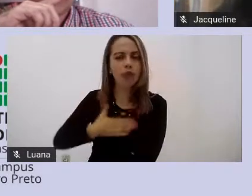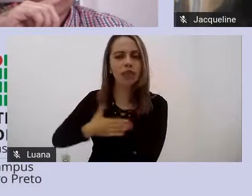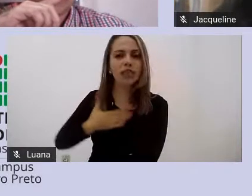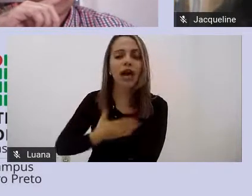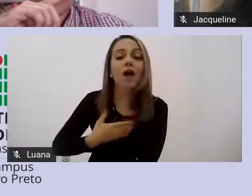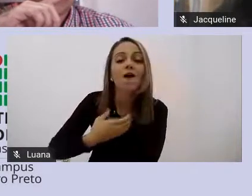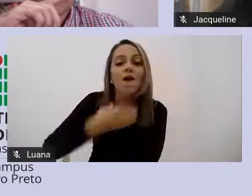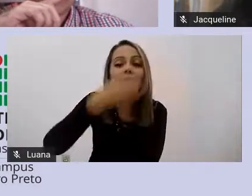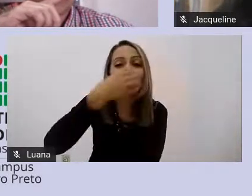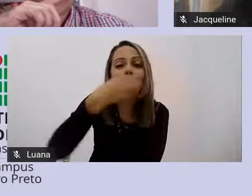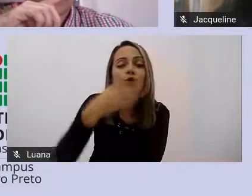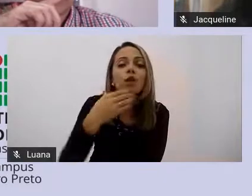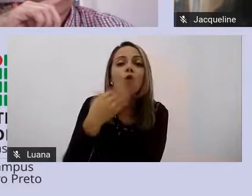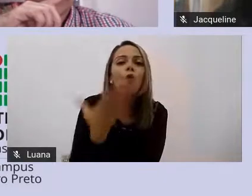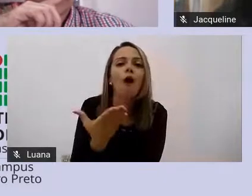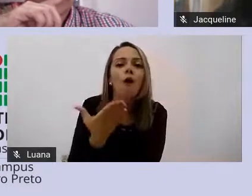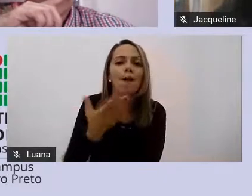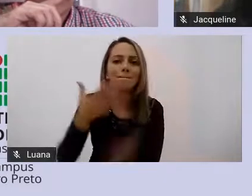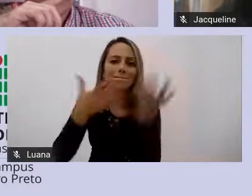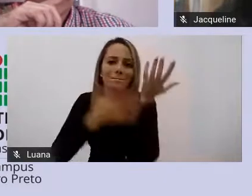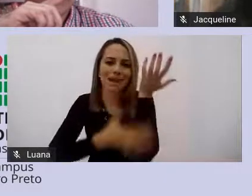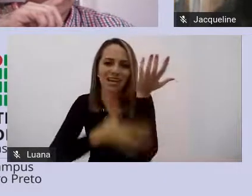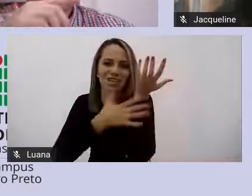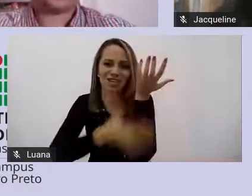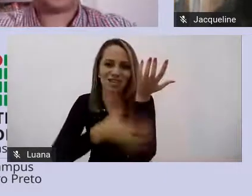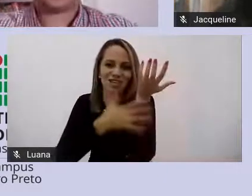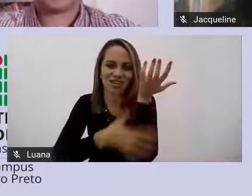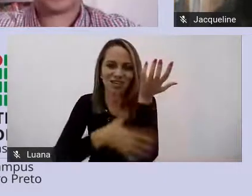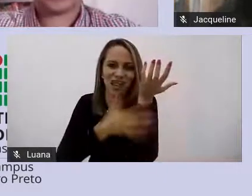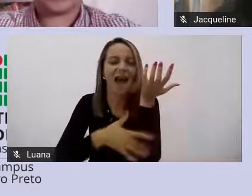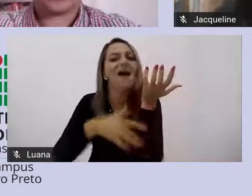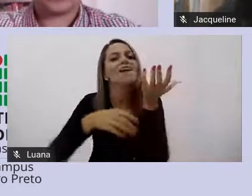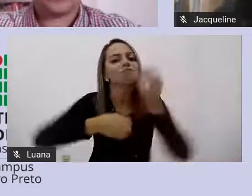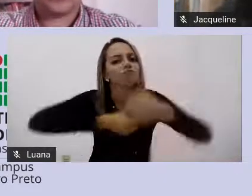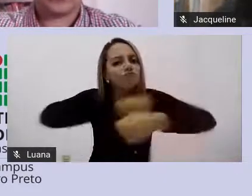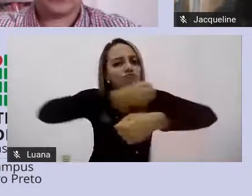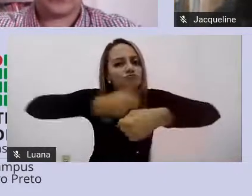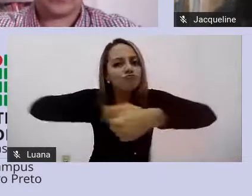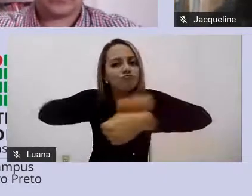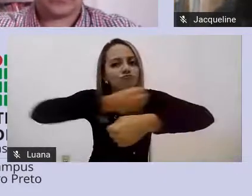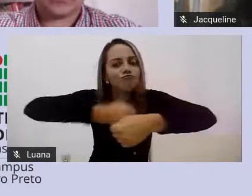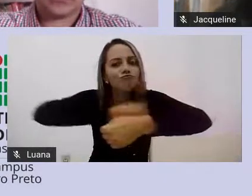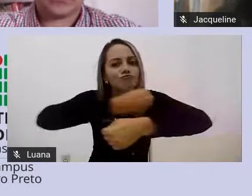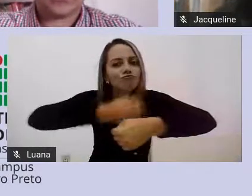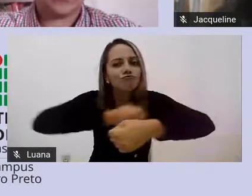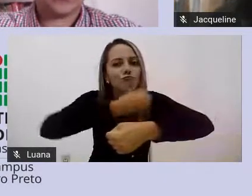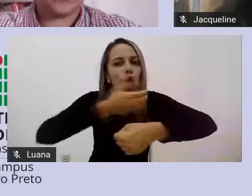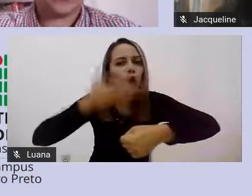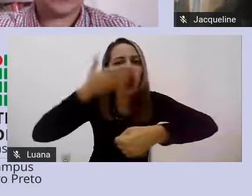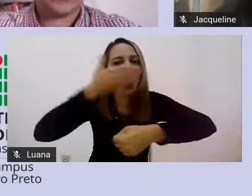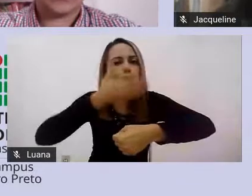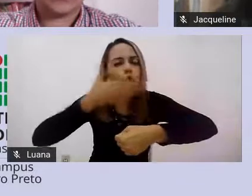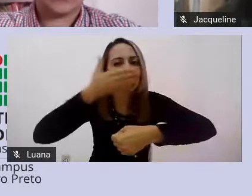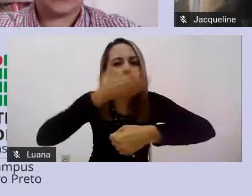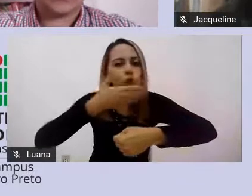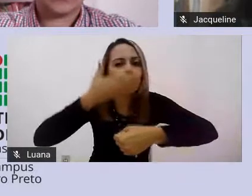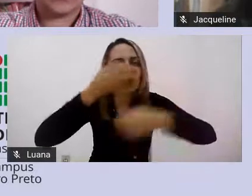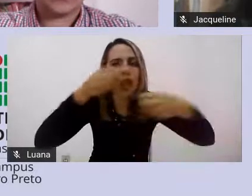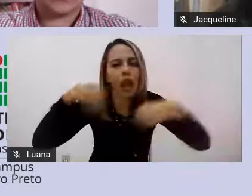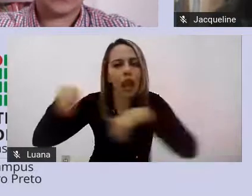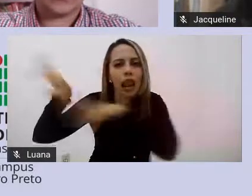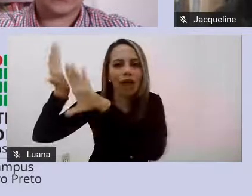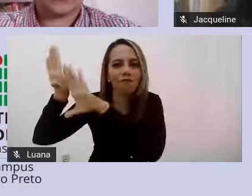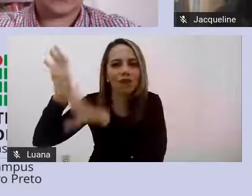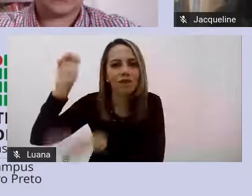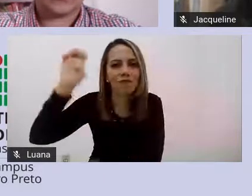abacaxi cristalizado. E ele, quando volta para a Europa, ele leva caixas e caixas e caixas de abacaxi e ele dá, logo que